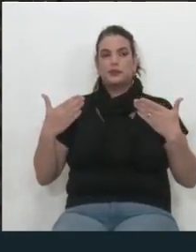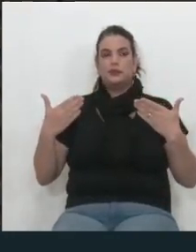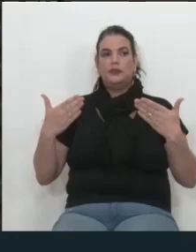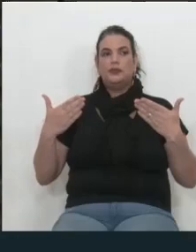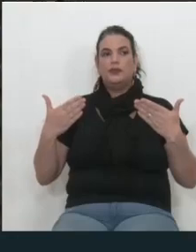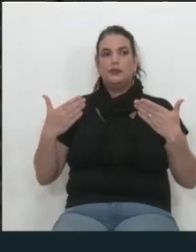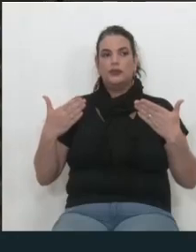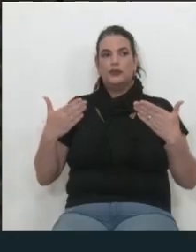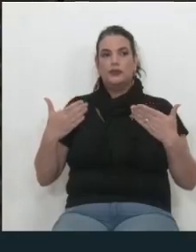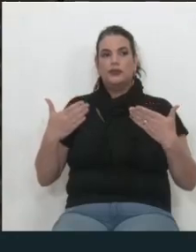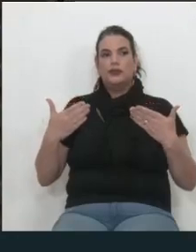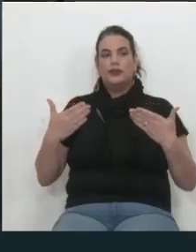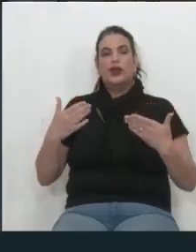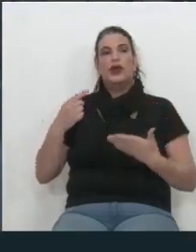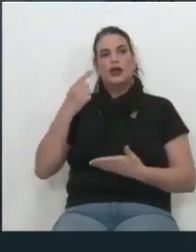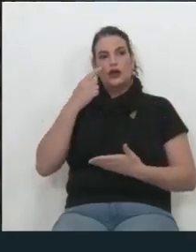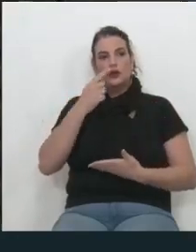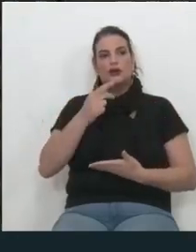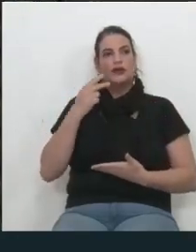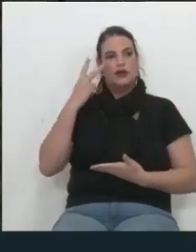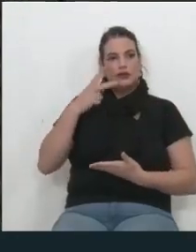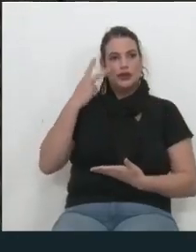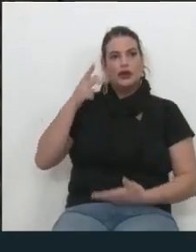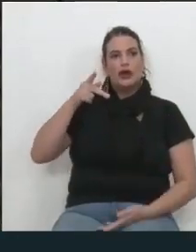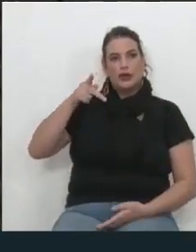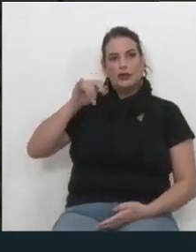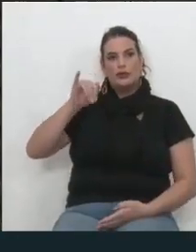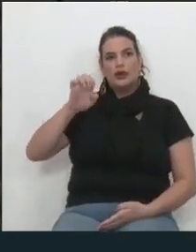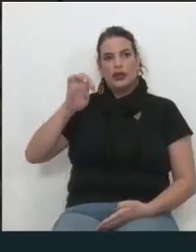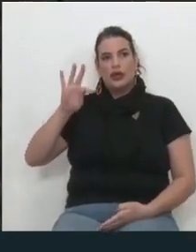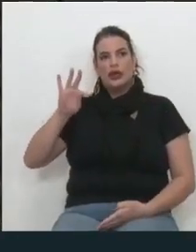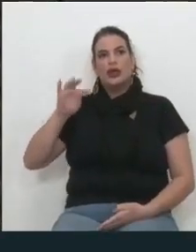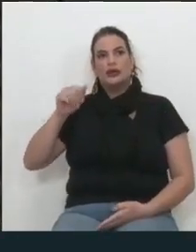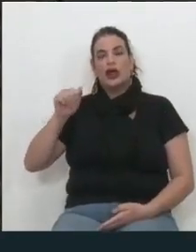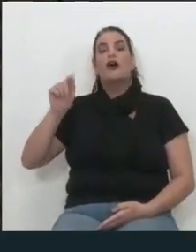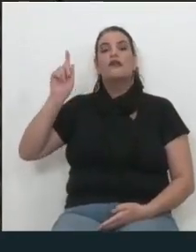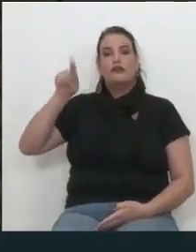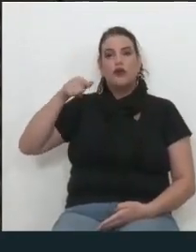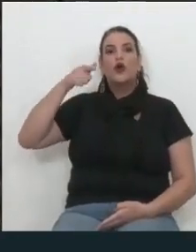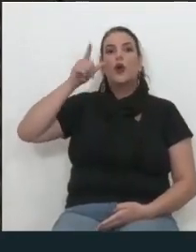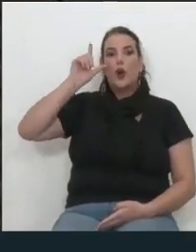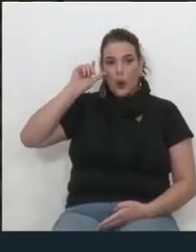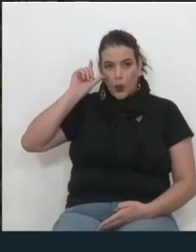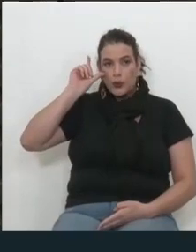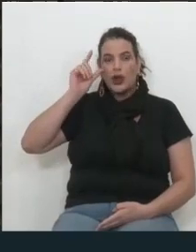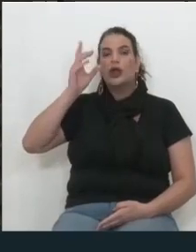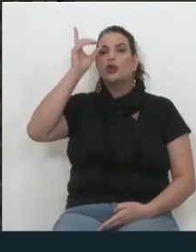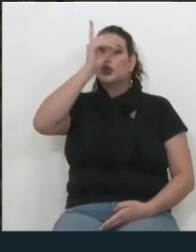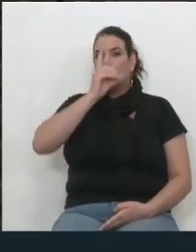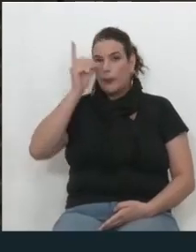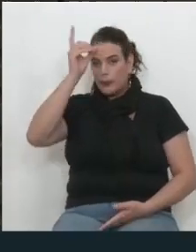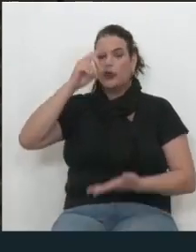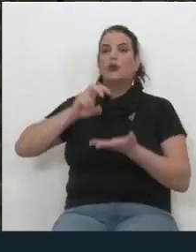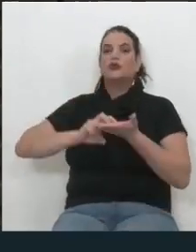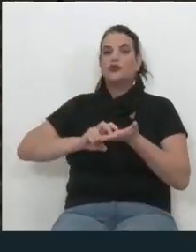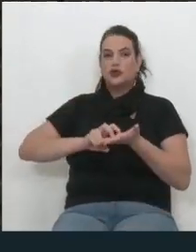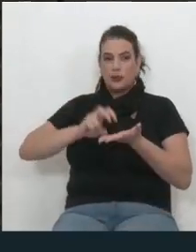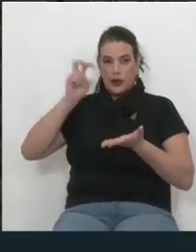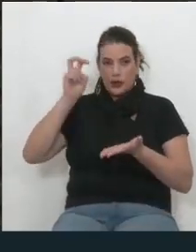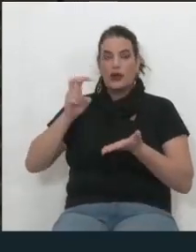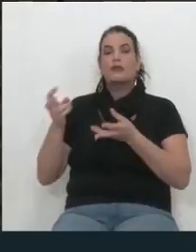eu estou ouvindo aqui a vereadora Janete Pietá falando, foi ontem, vereadora, ontem, domingo, pela manhã,